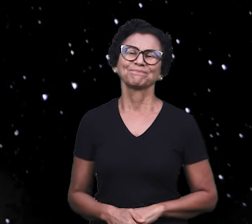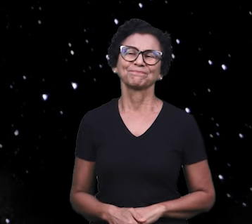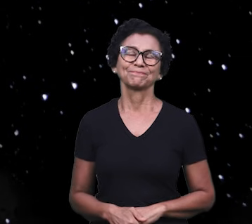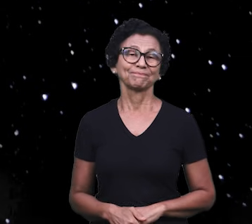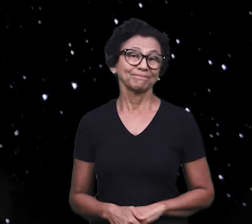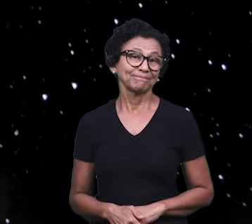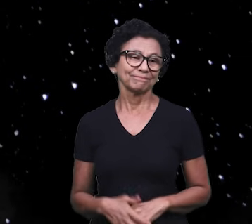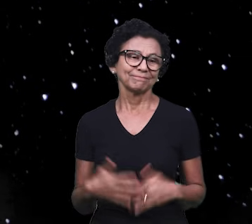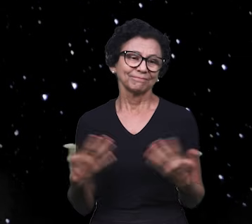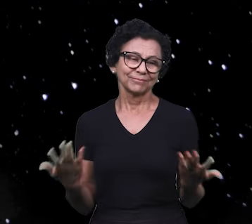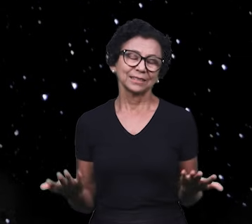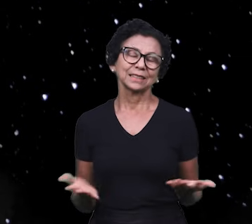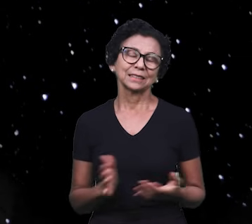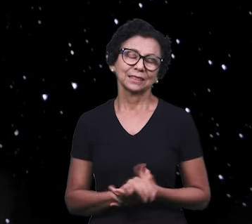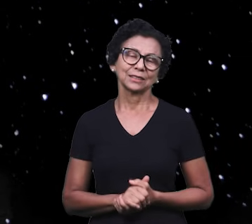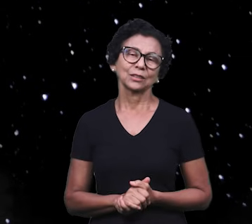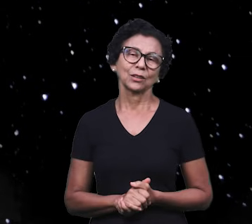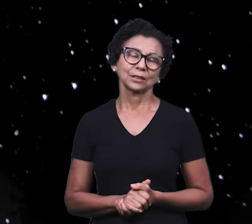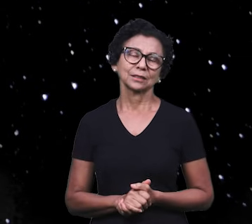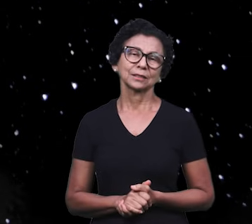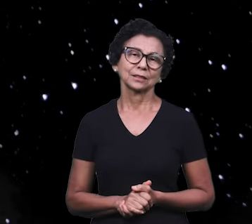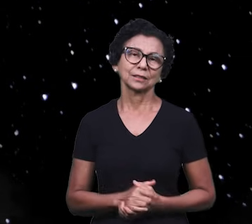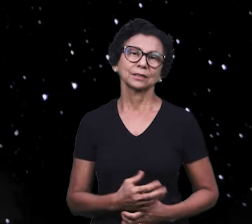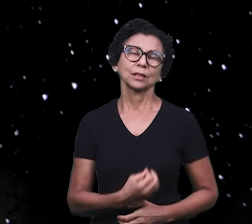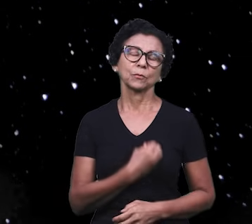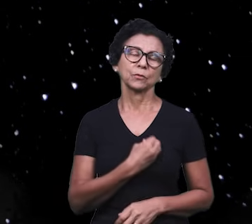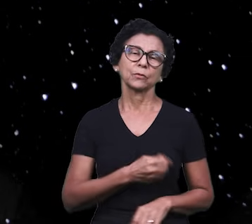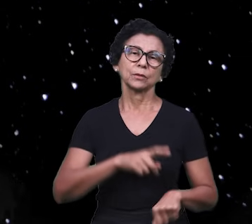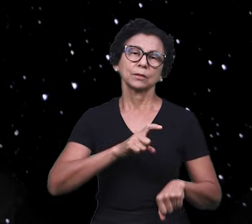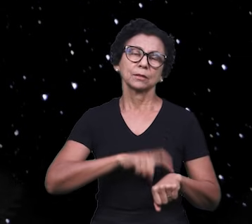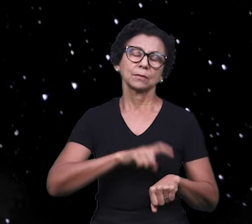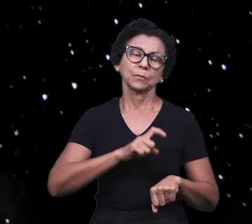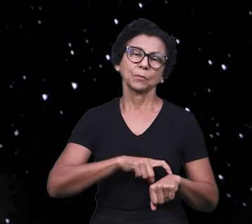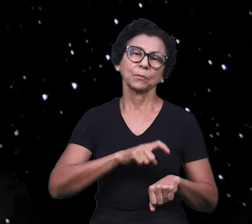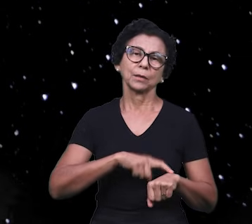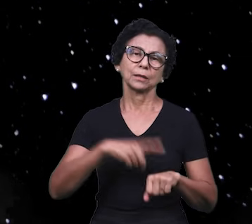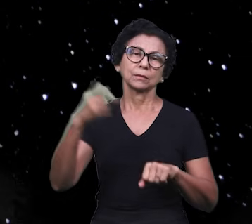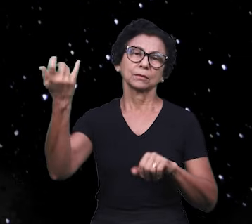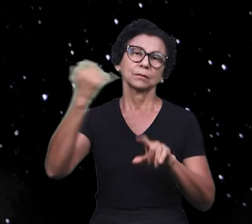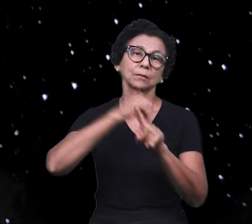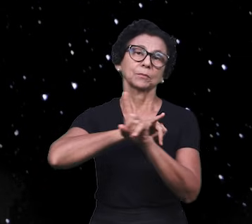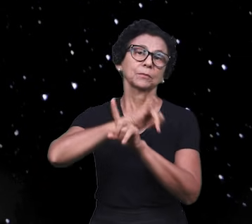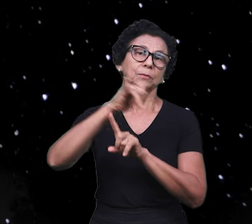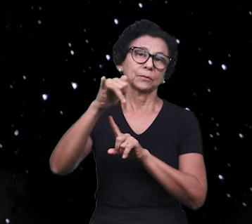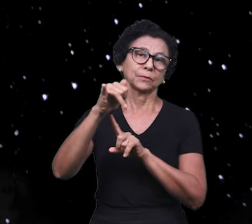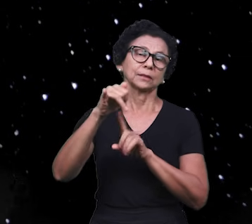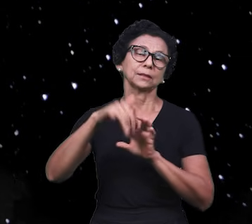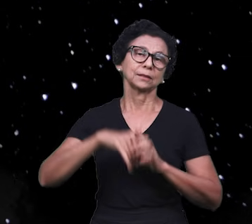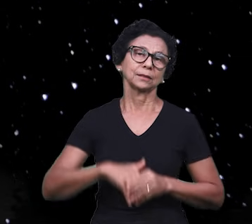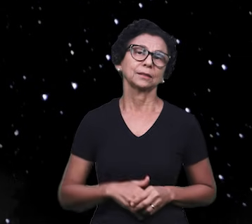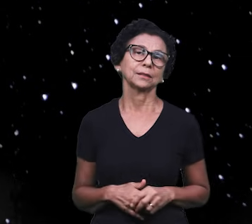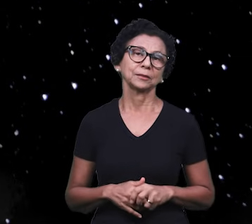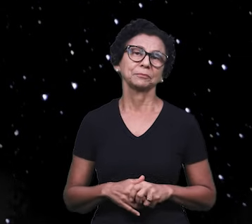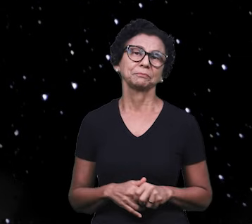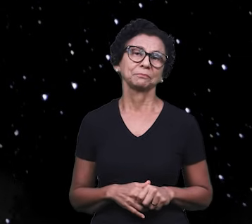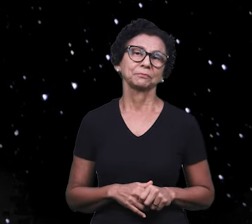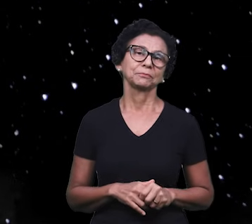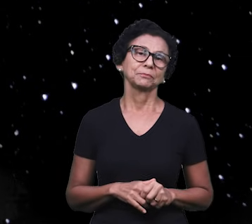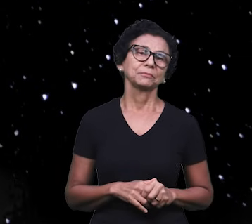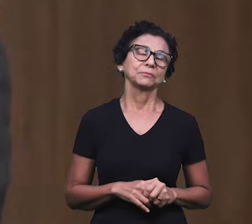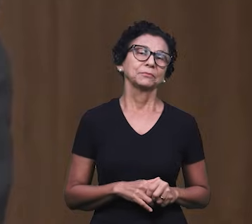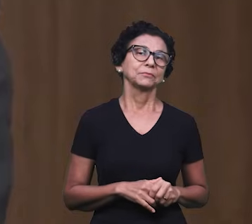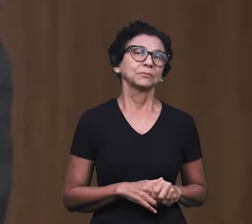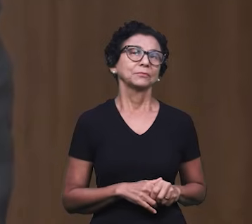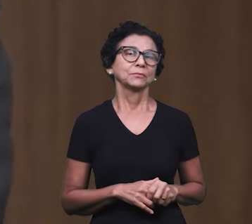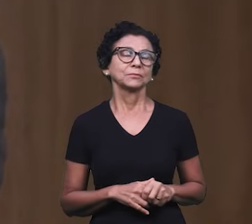exatamente a realização dessa profecia, né, dita pelo Senhor, e que nos